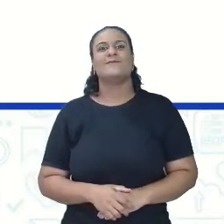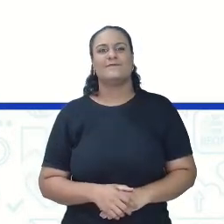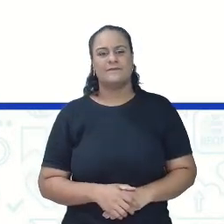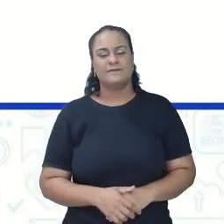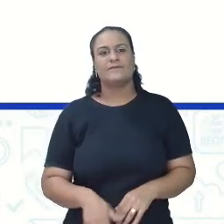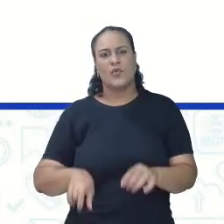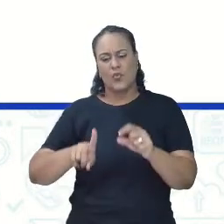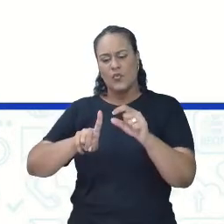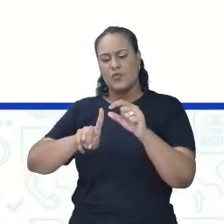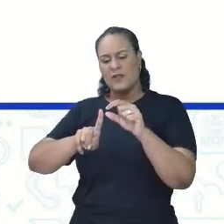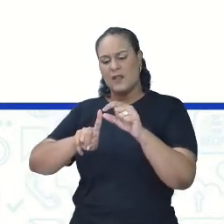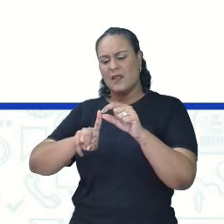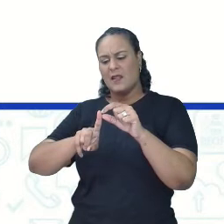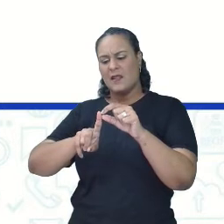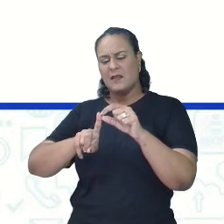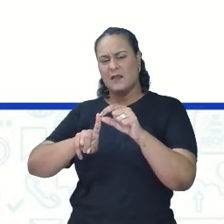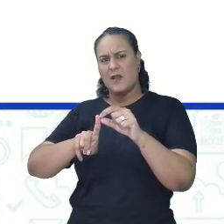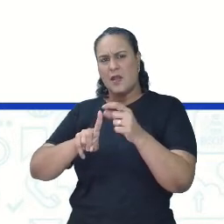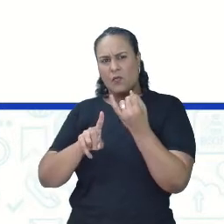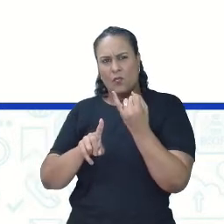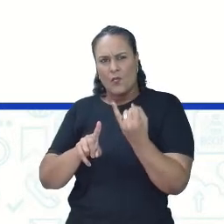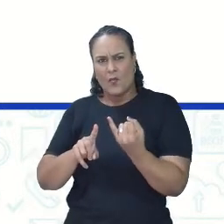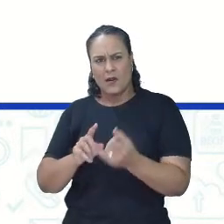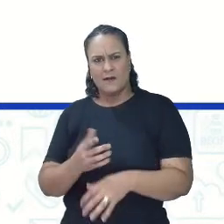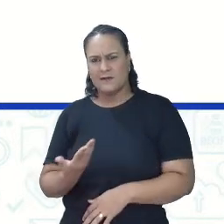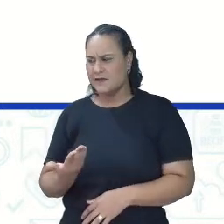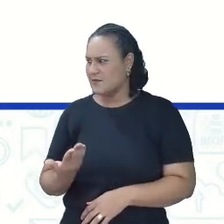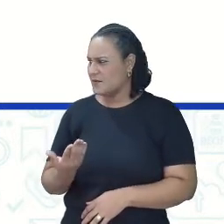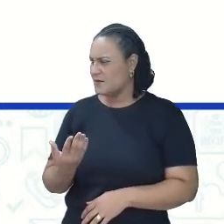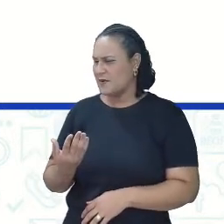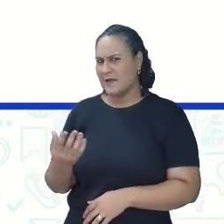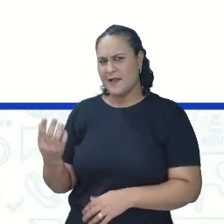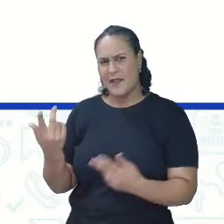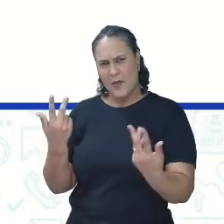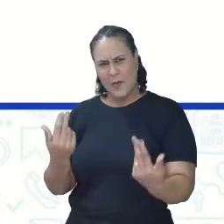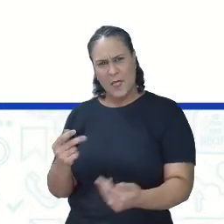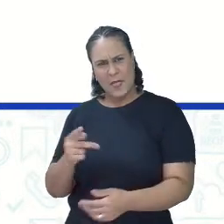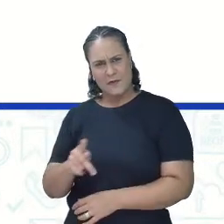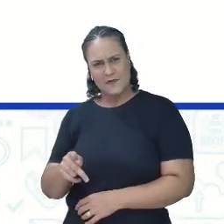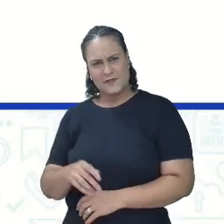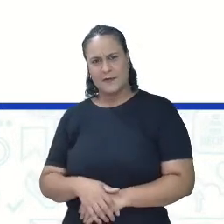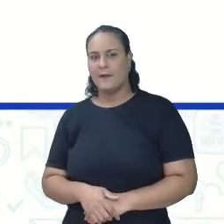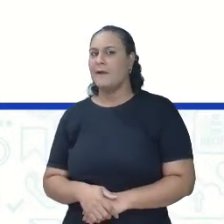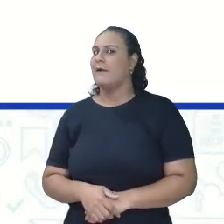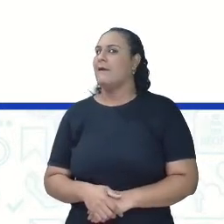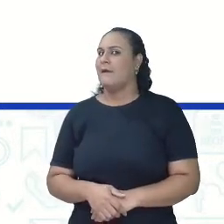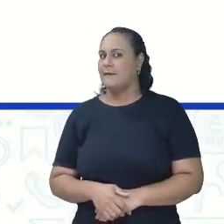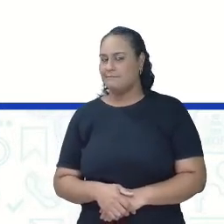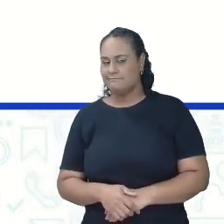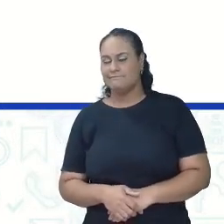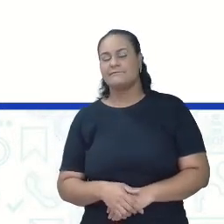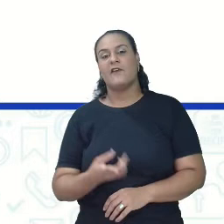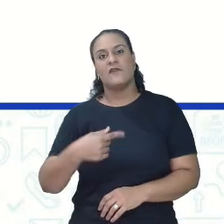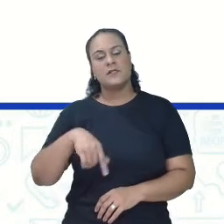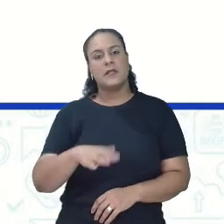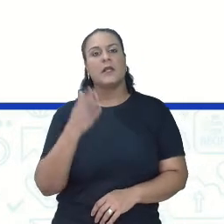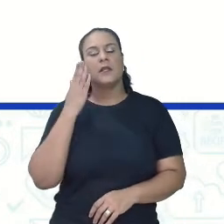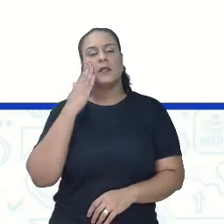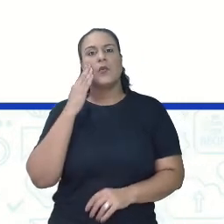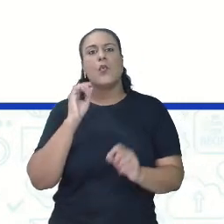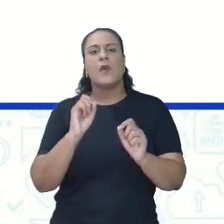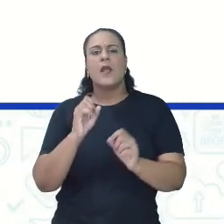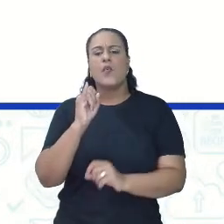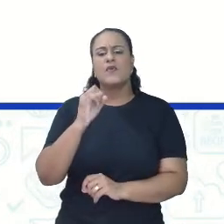O seu dedo não é tão mais fino quanto o de Briane, né? Dá para ter essa noção aí de centímetro, certo? Que é uma medida